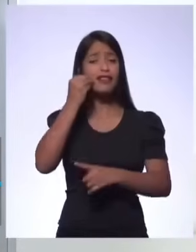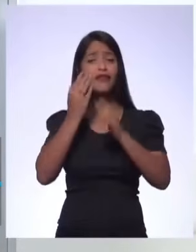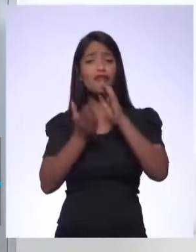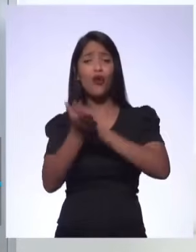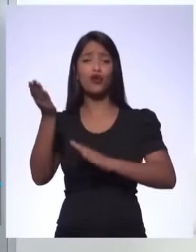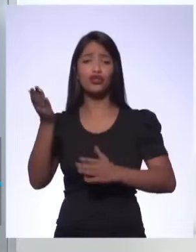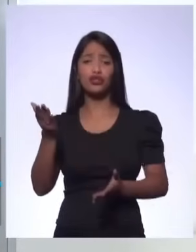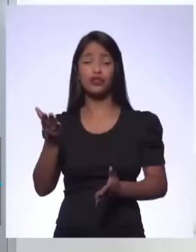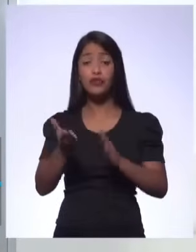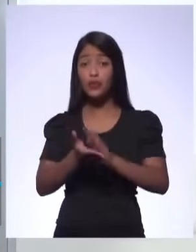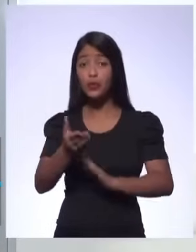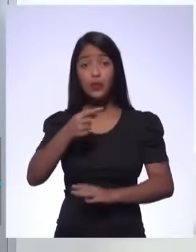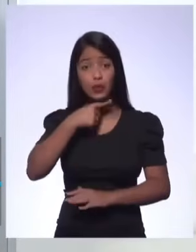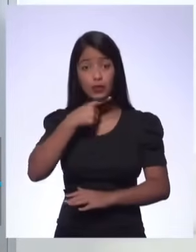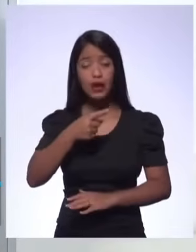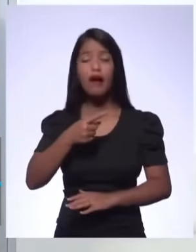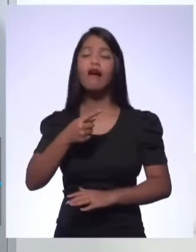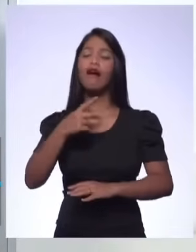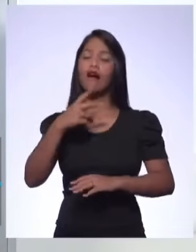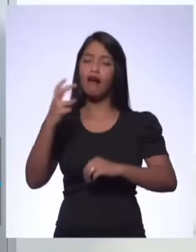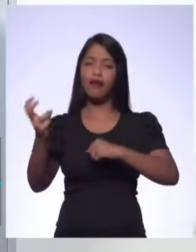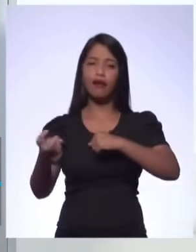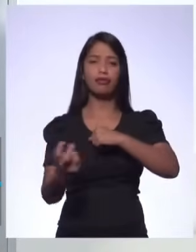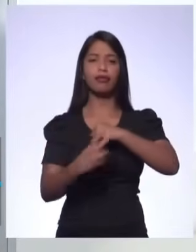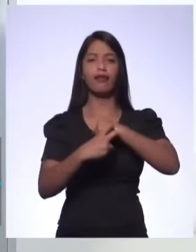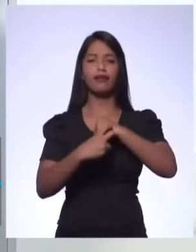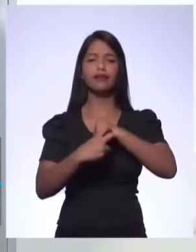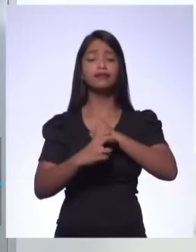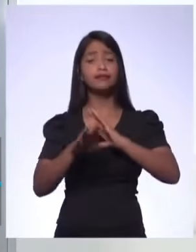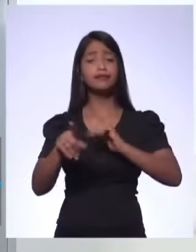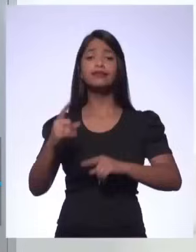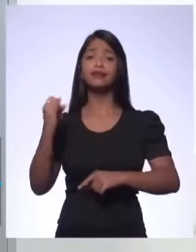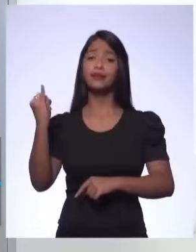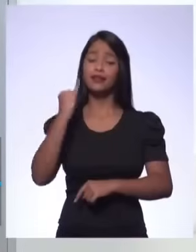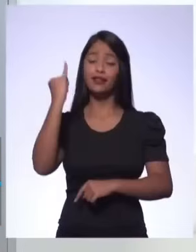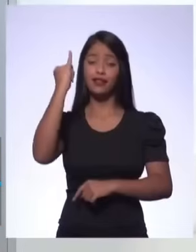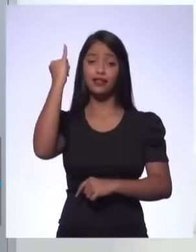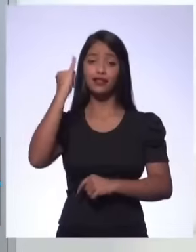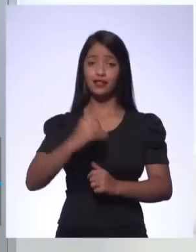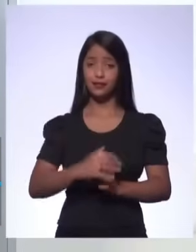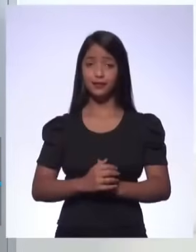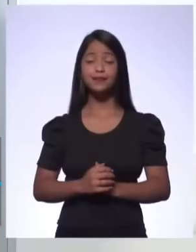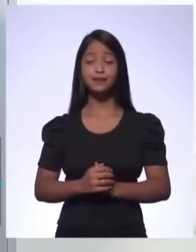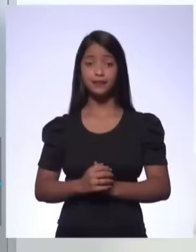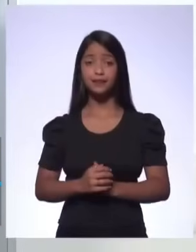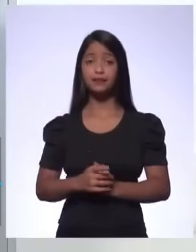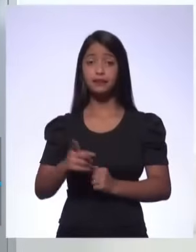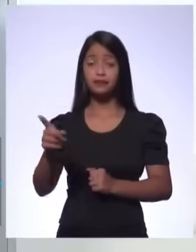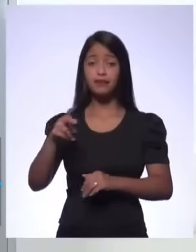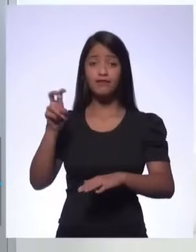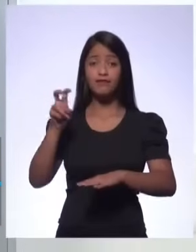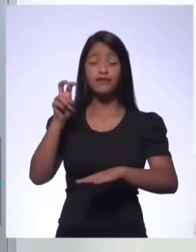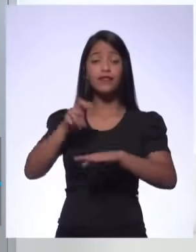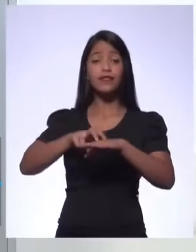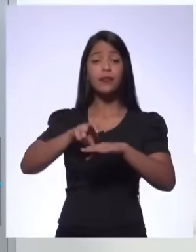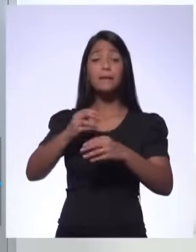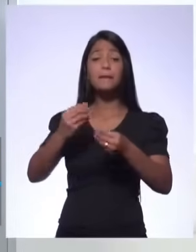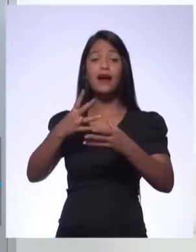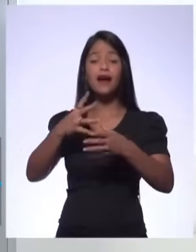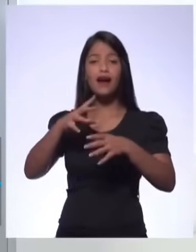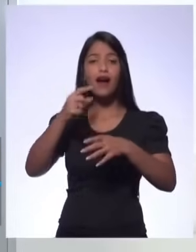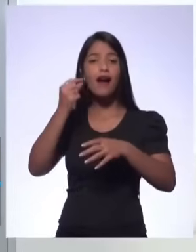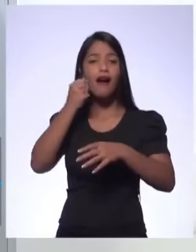fugir, ele vai atacar, não tem como. Tá, mas ele é muito importante. Para você ter ideia, ele é um dos melhores predadores contra rato, por